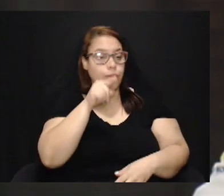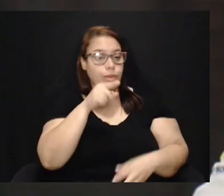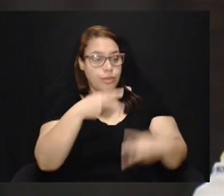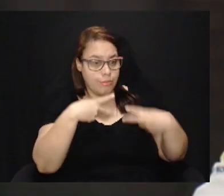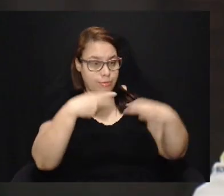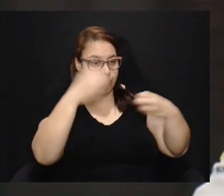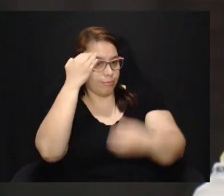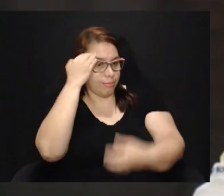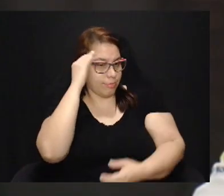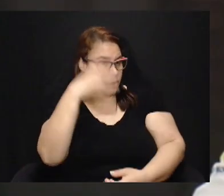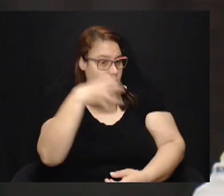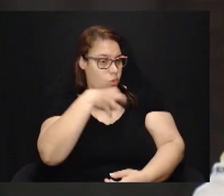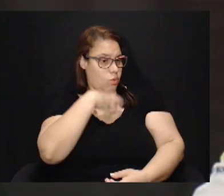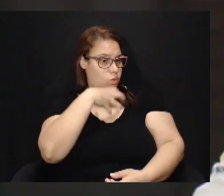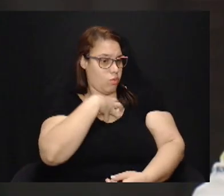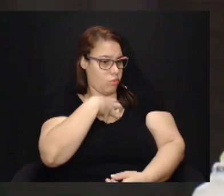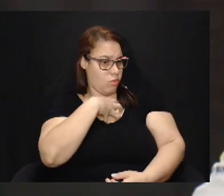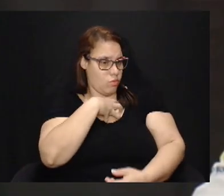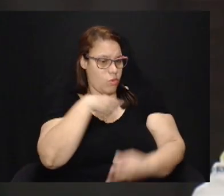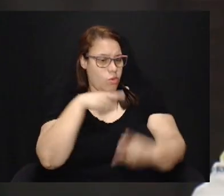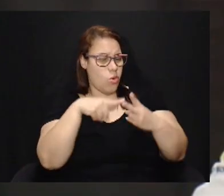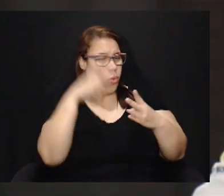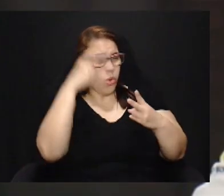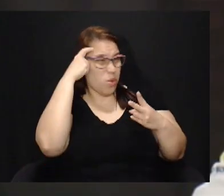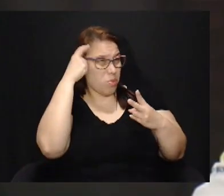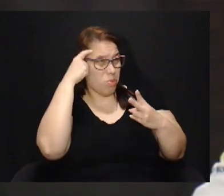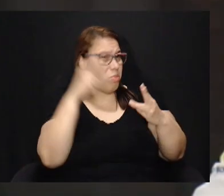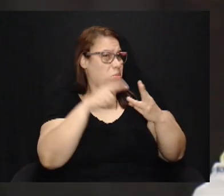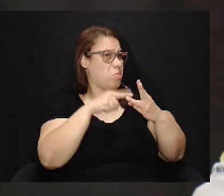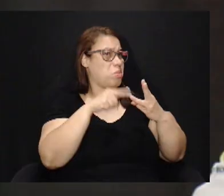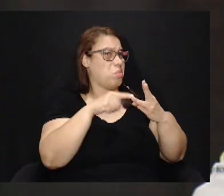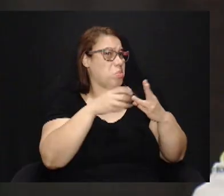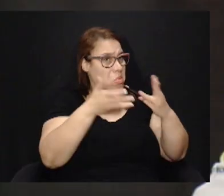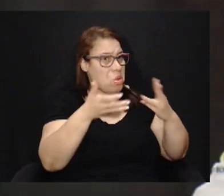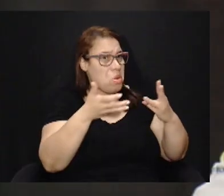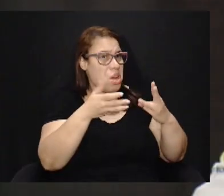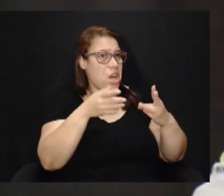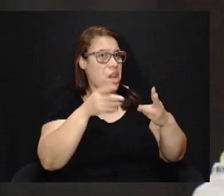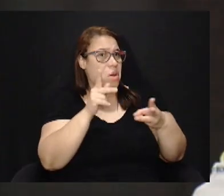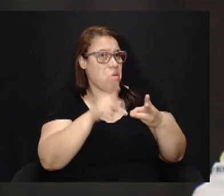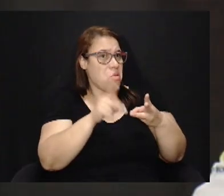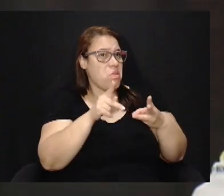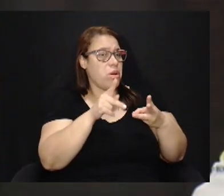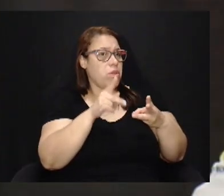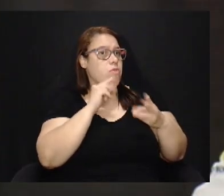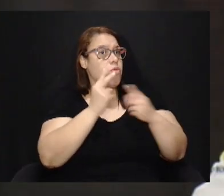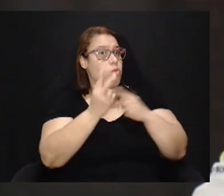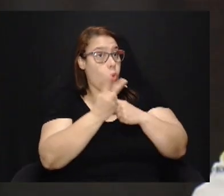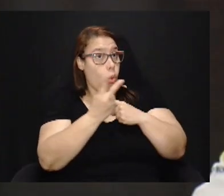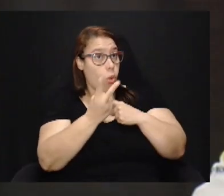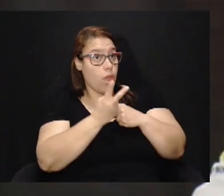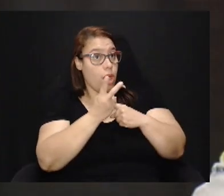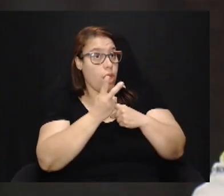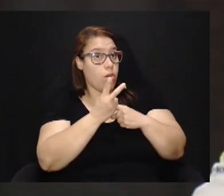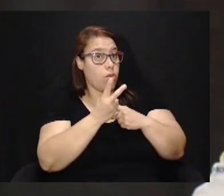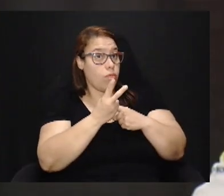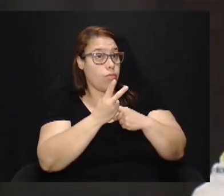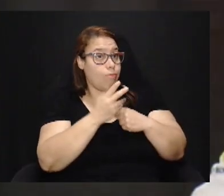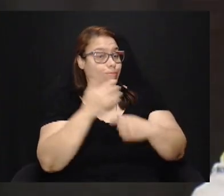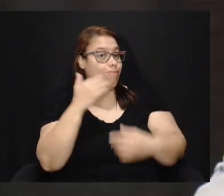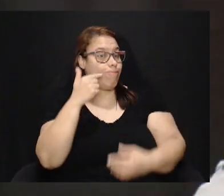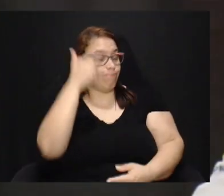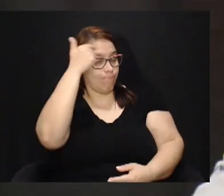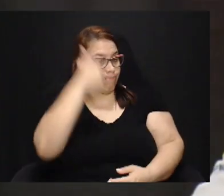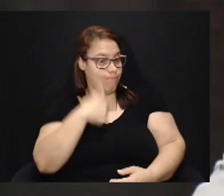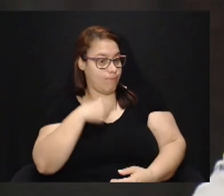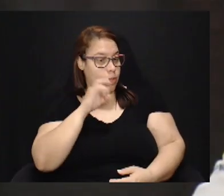estou sentindo, o que eu estou pensando, o que eu quero realmente cuidar do que está acontecendo comigo, né? E não só